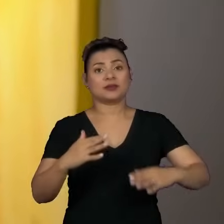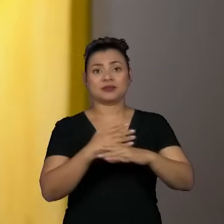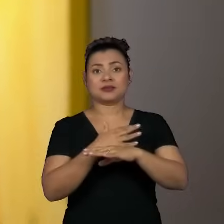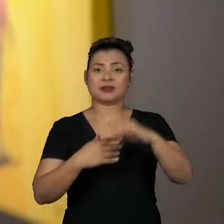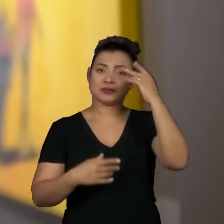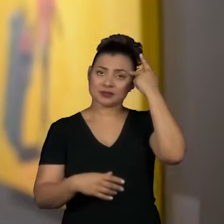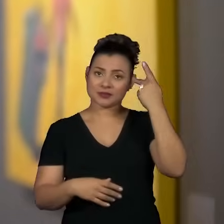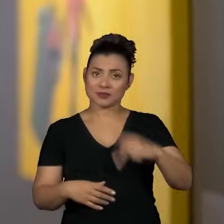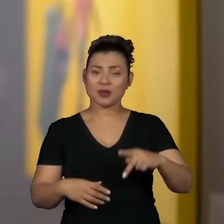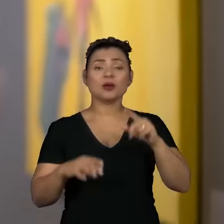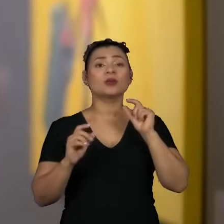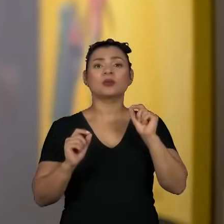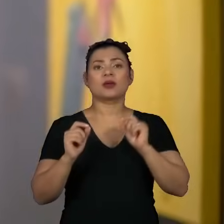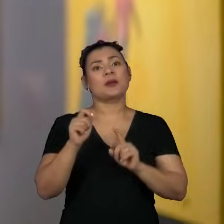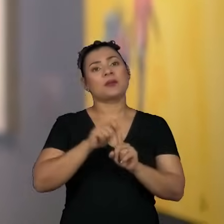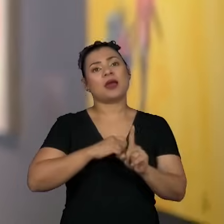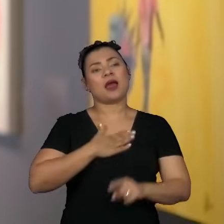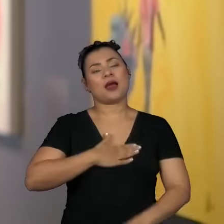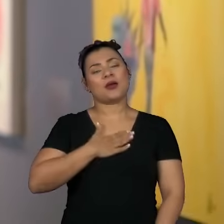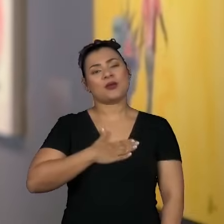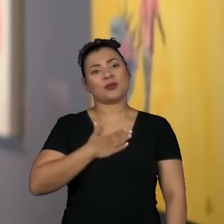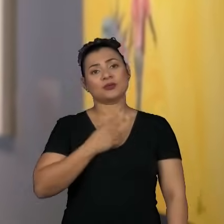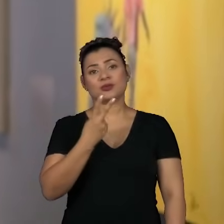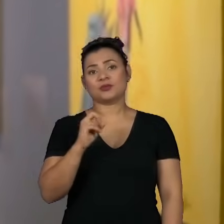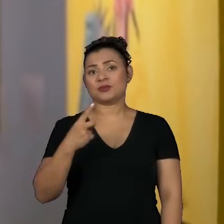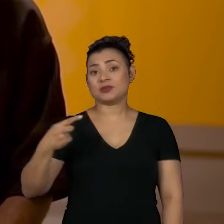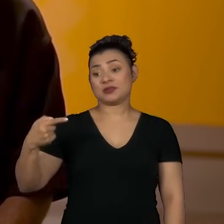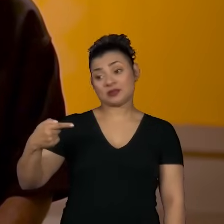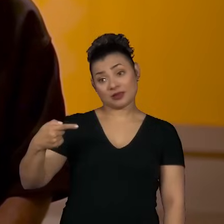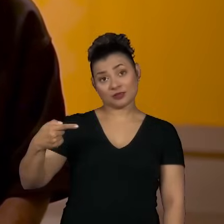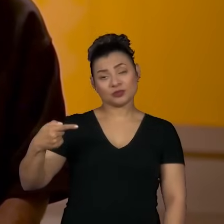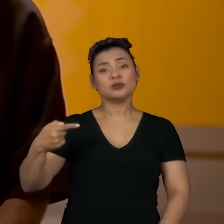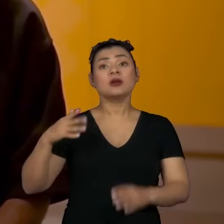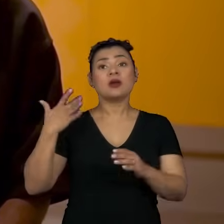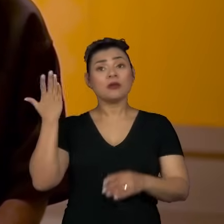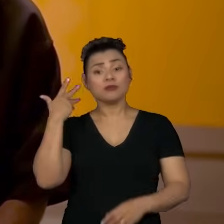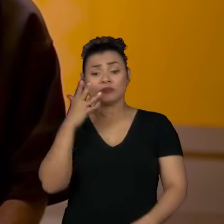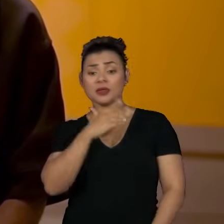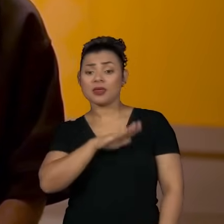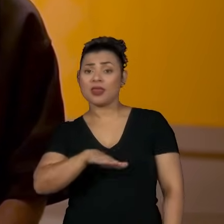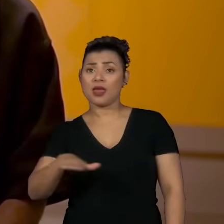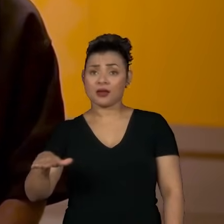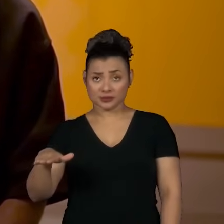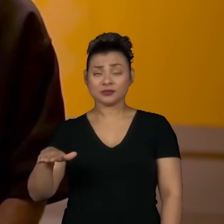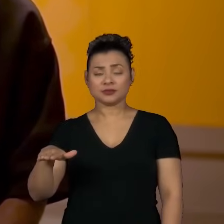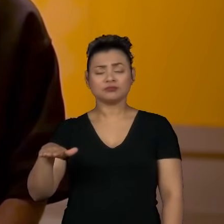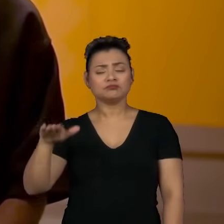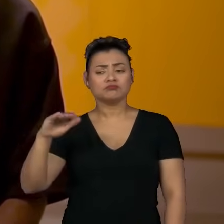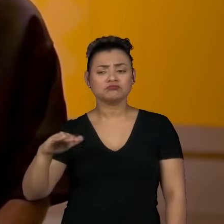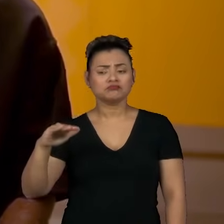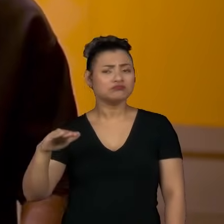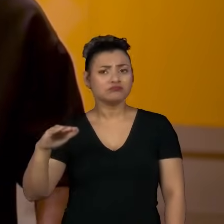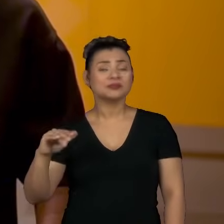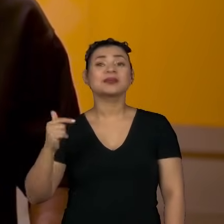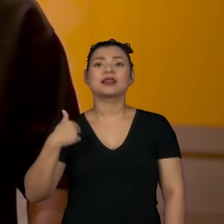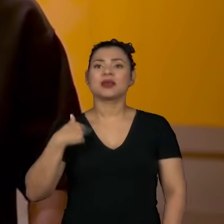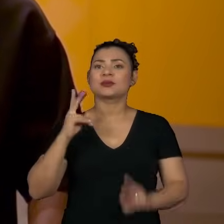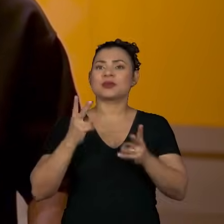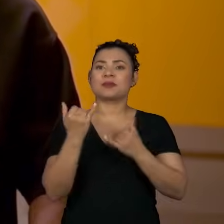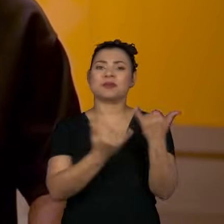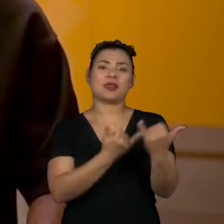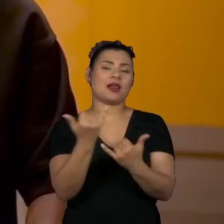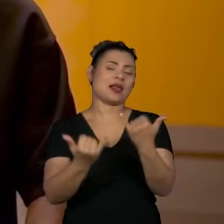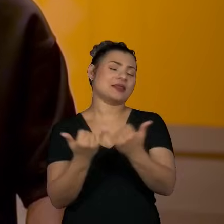Paulo desde agosto de 2017. Quando eu era pequeno, eu já, nas minhas